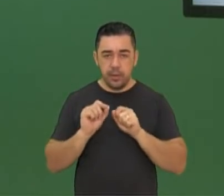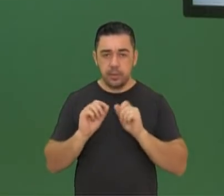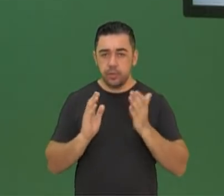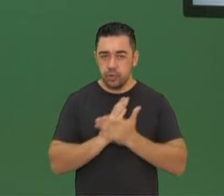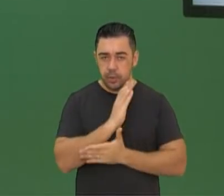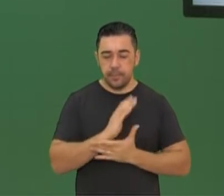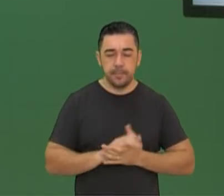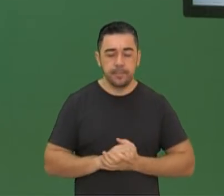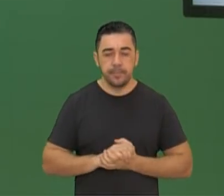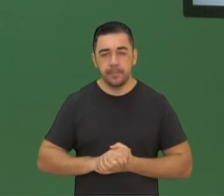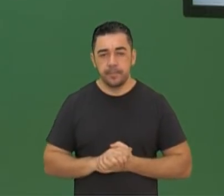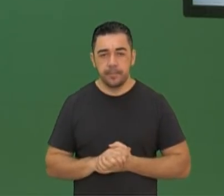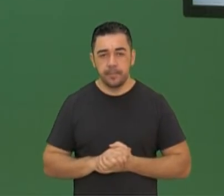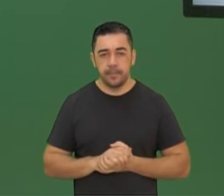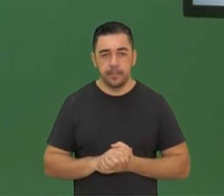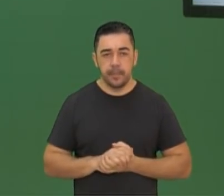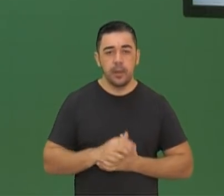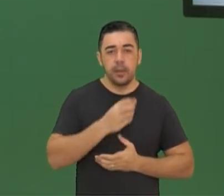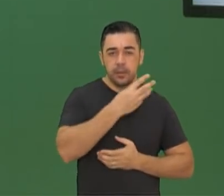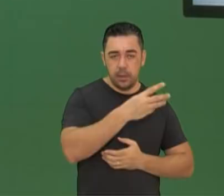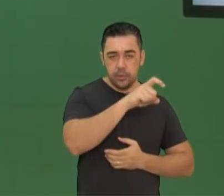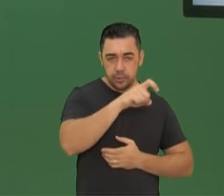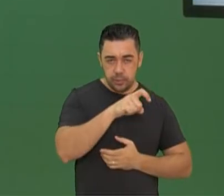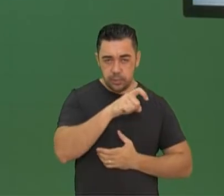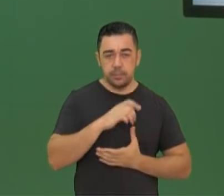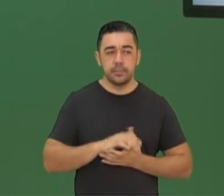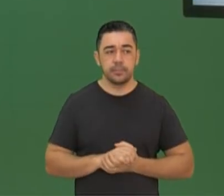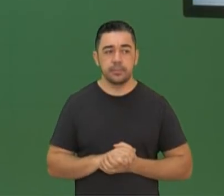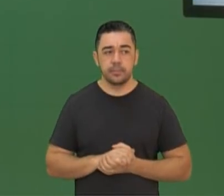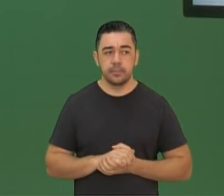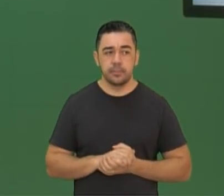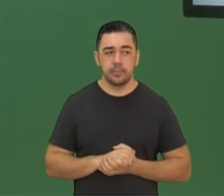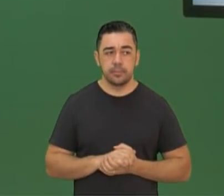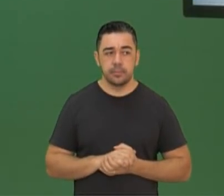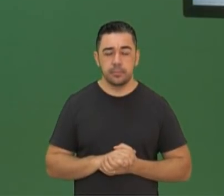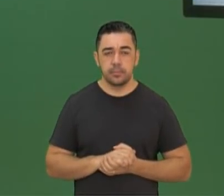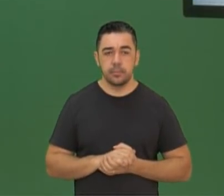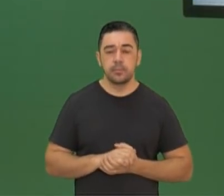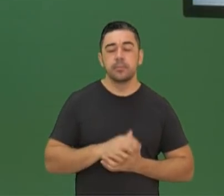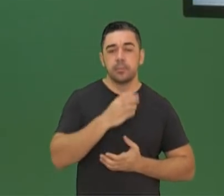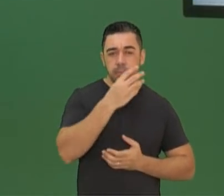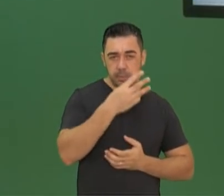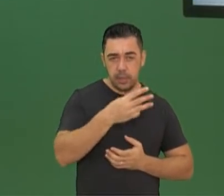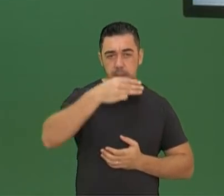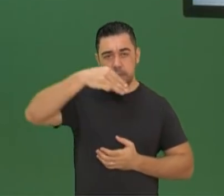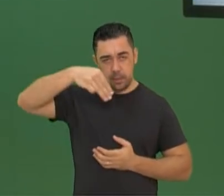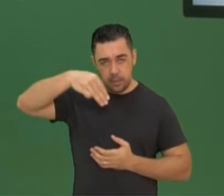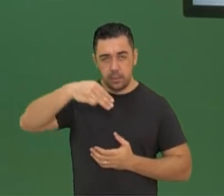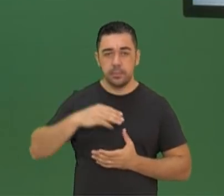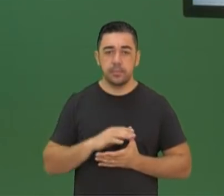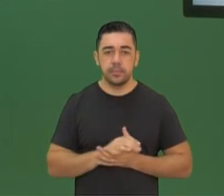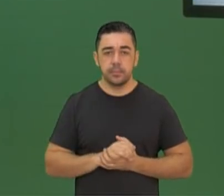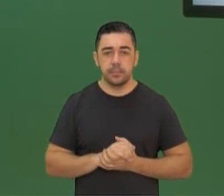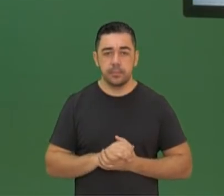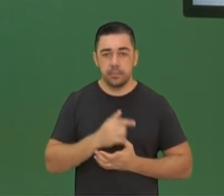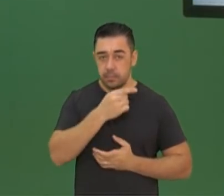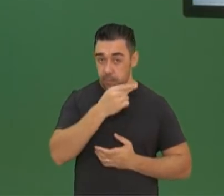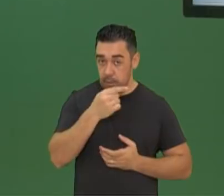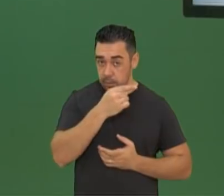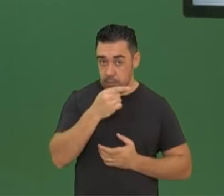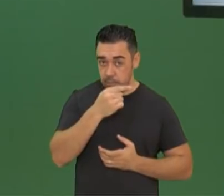parênteses. 3 vezes x é 3x. 3 vezes menos m é menos